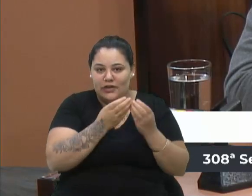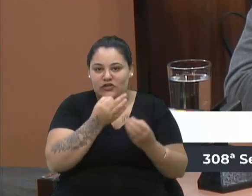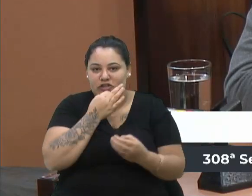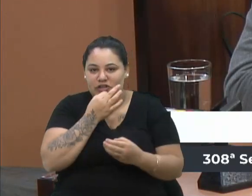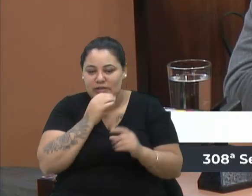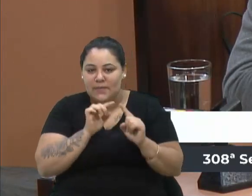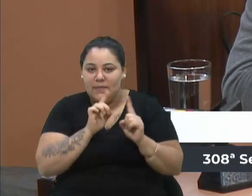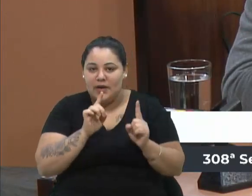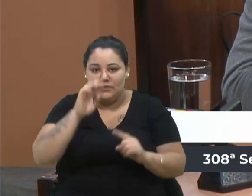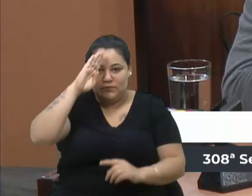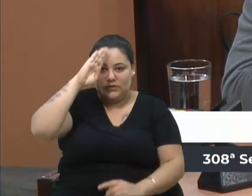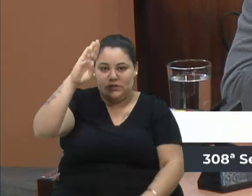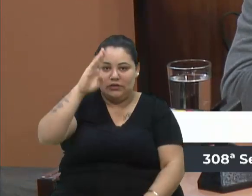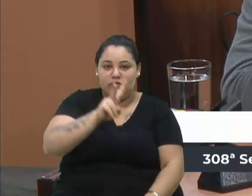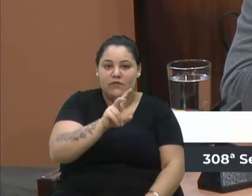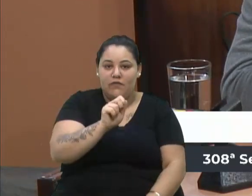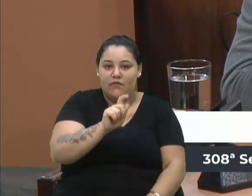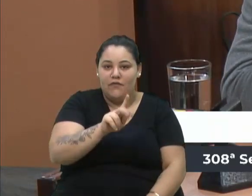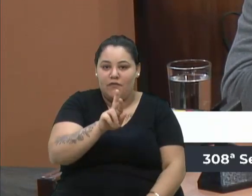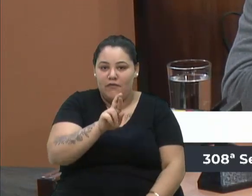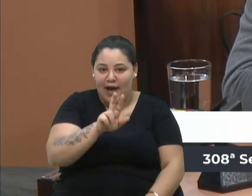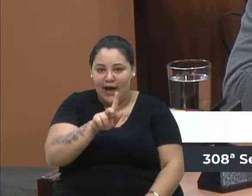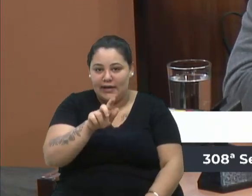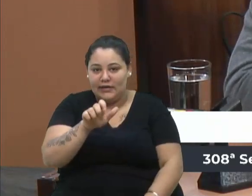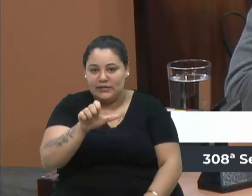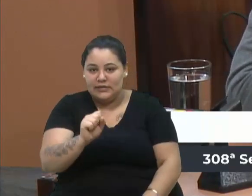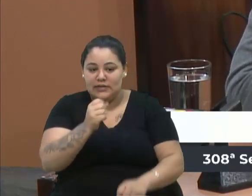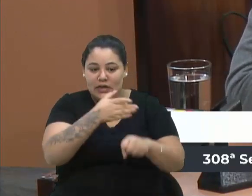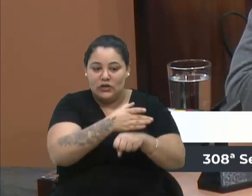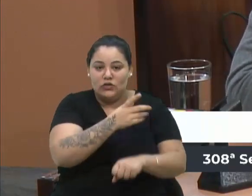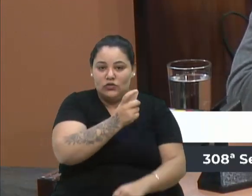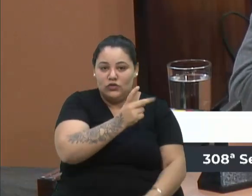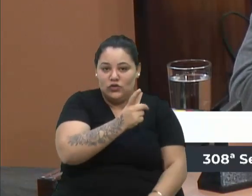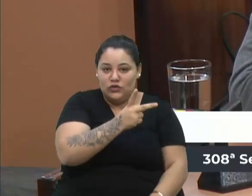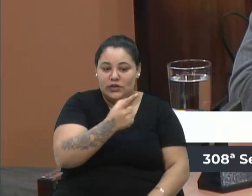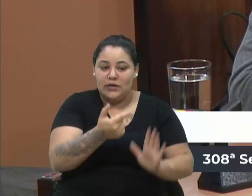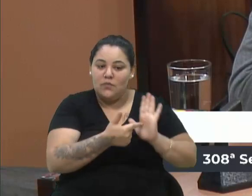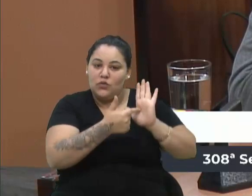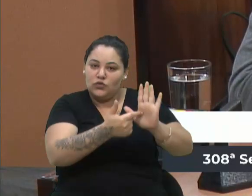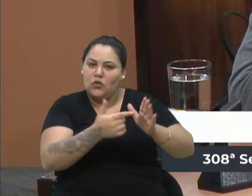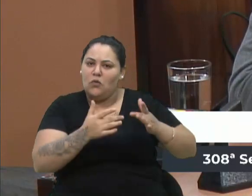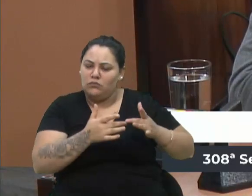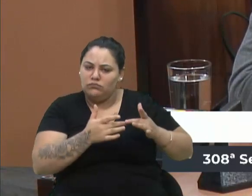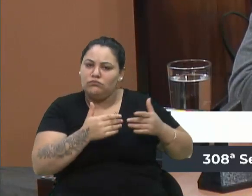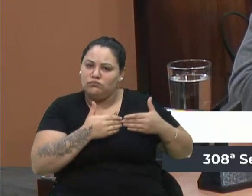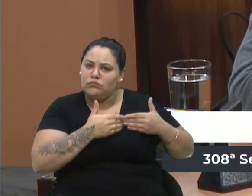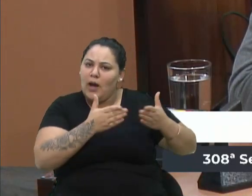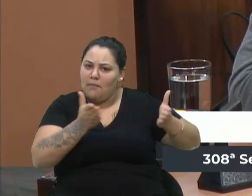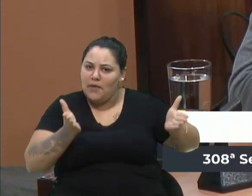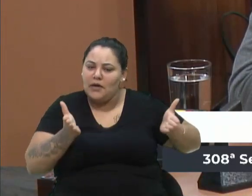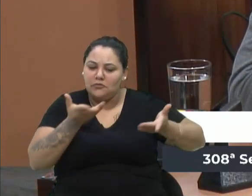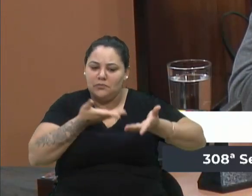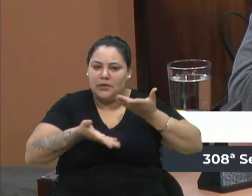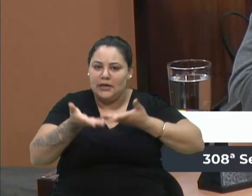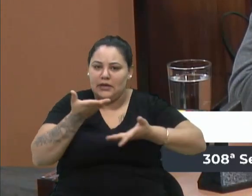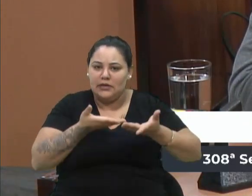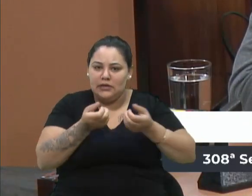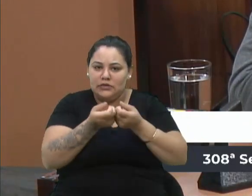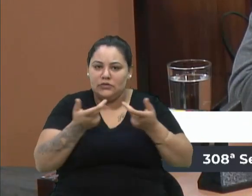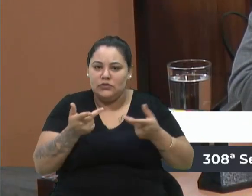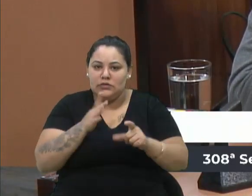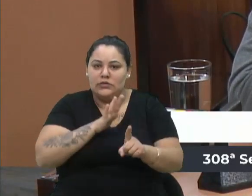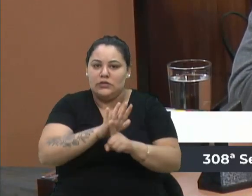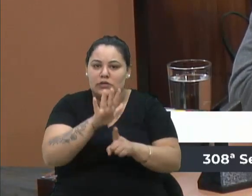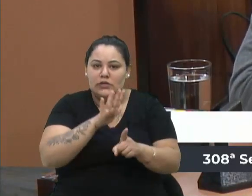o tenente coronel Vargas ele quando ele chegou no 12 ele se mostrou muito solícito para atender essa questão essa